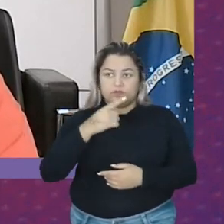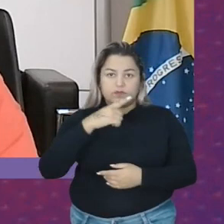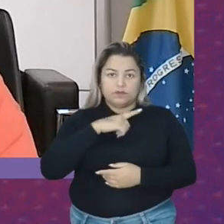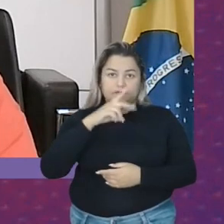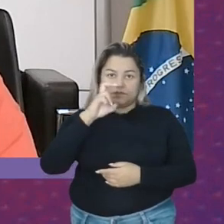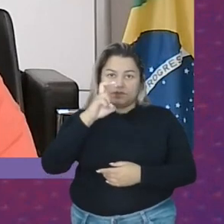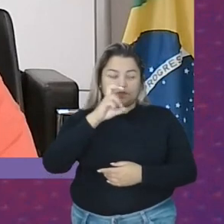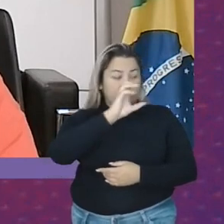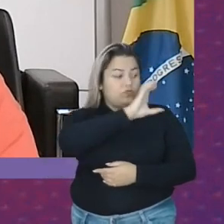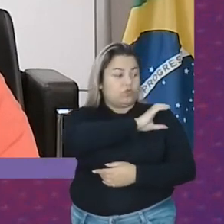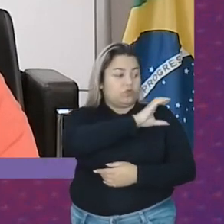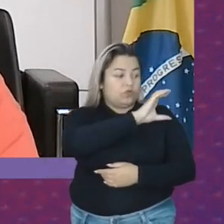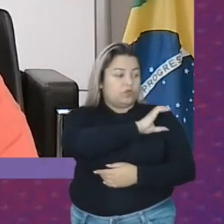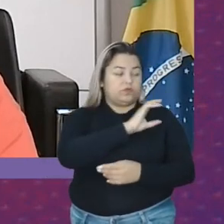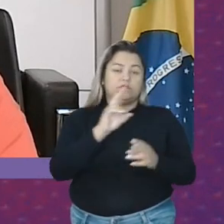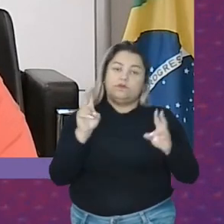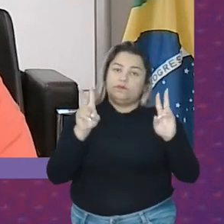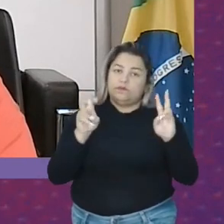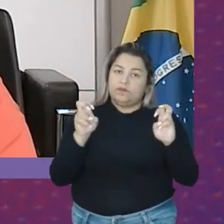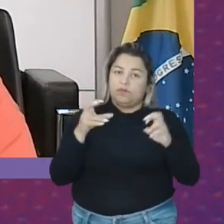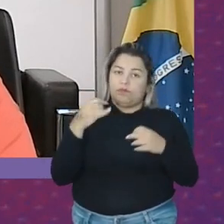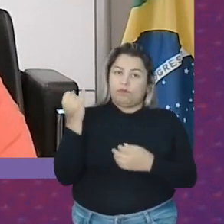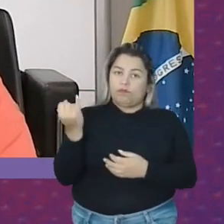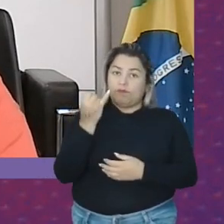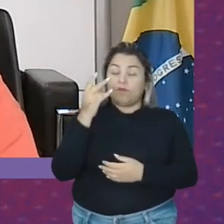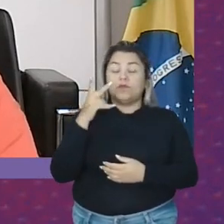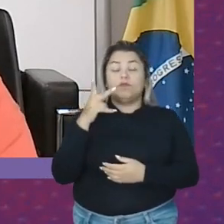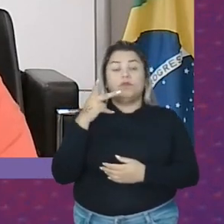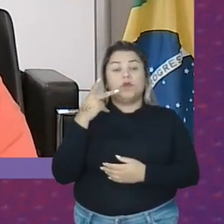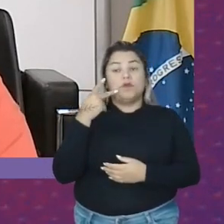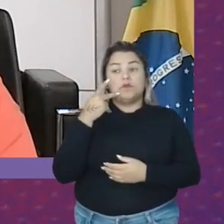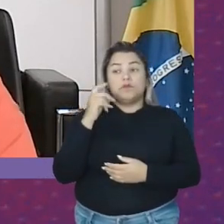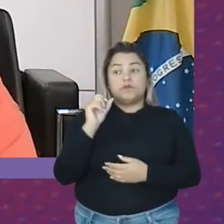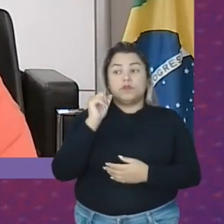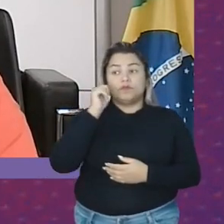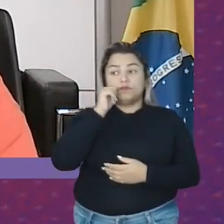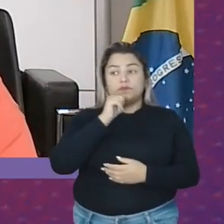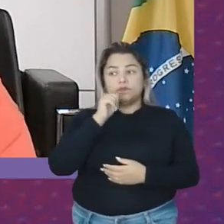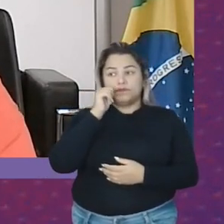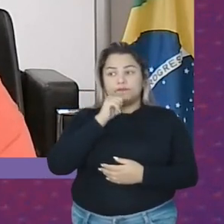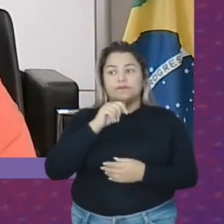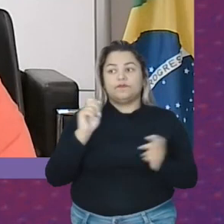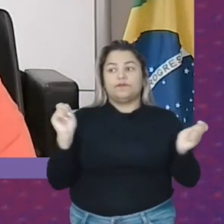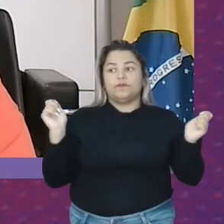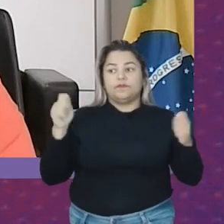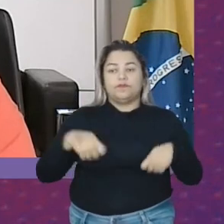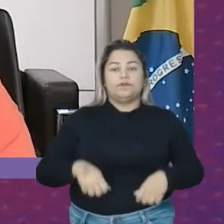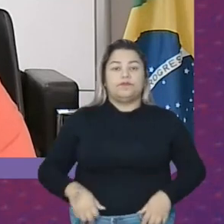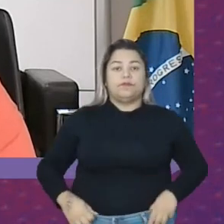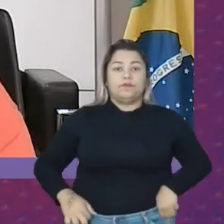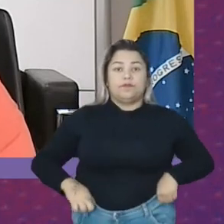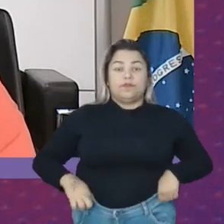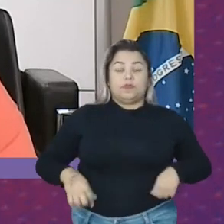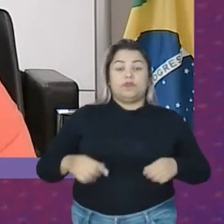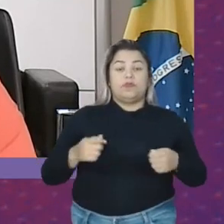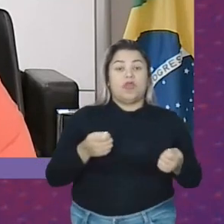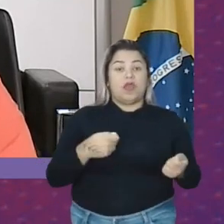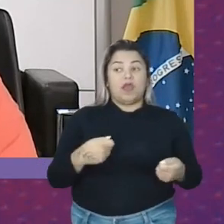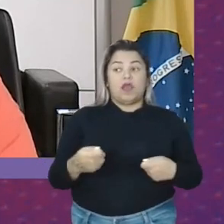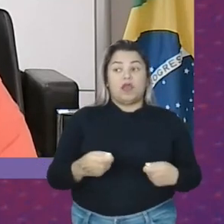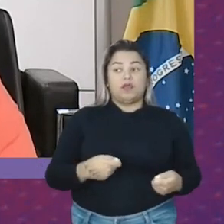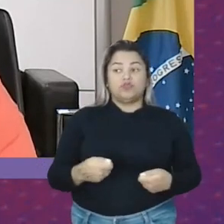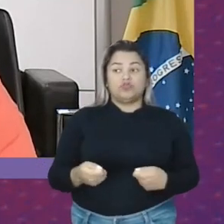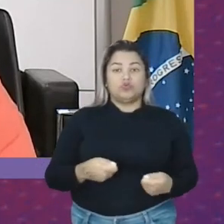5 coordenações de temas importantes para as mulheres que são necessários serem articulados e